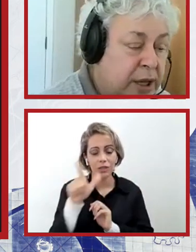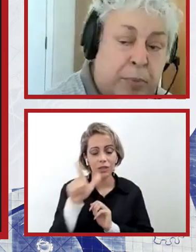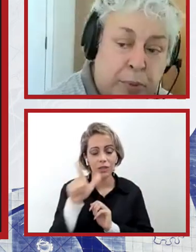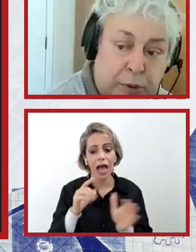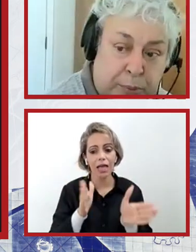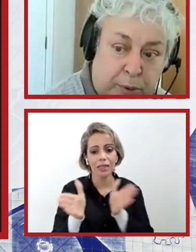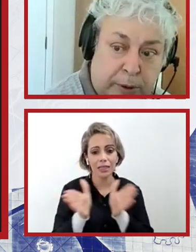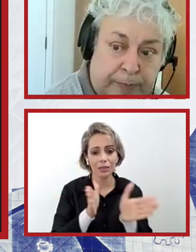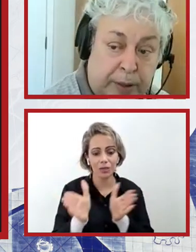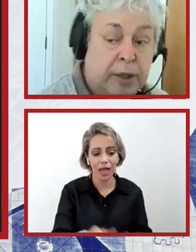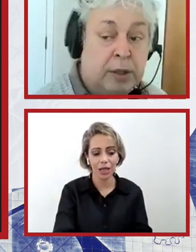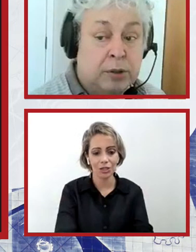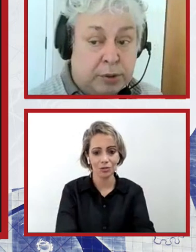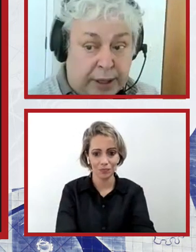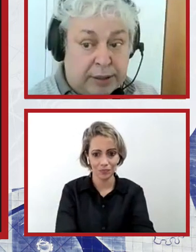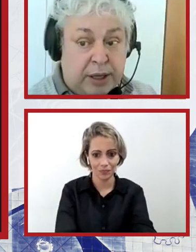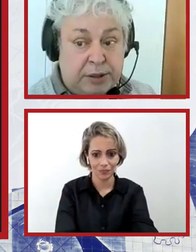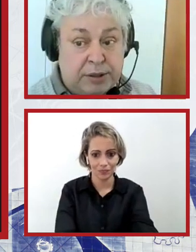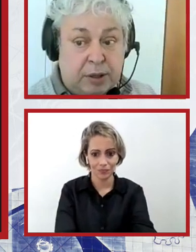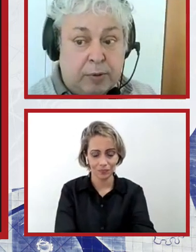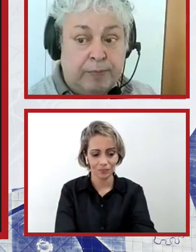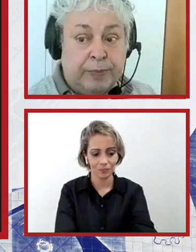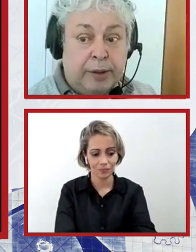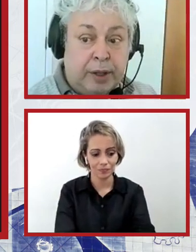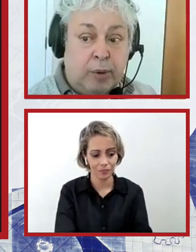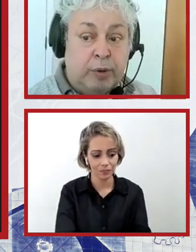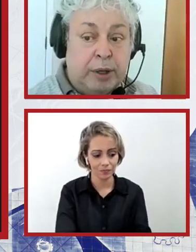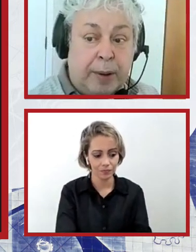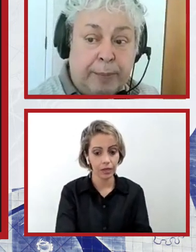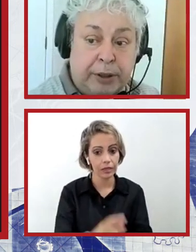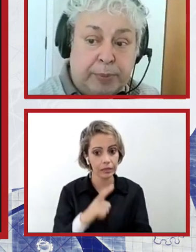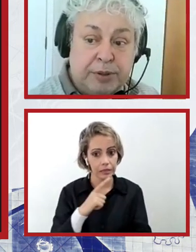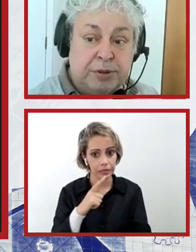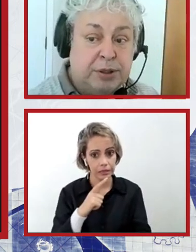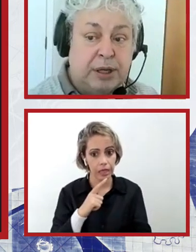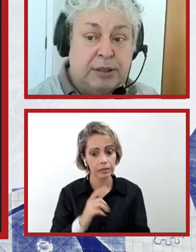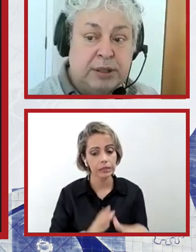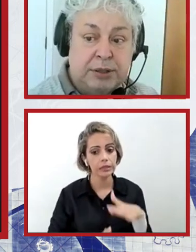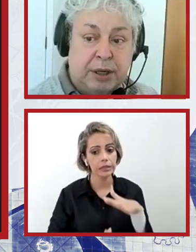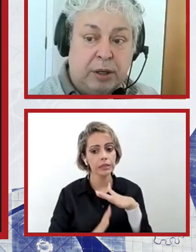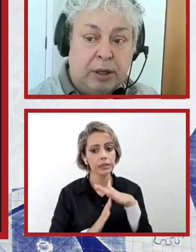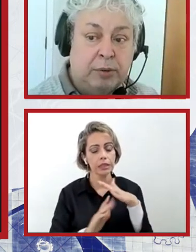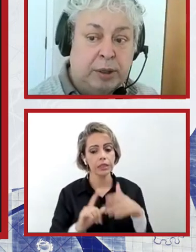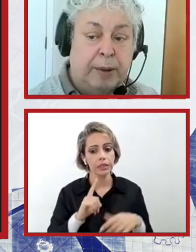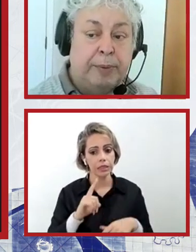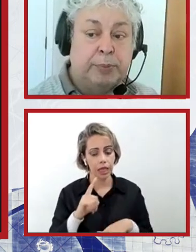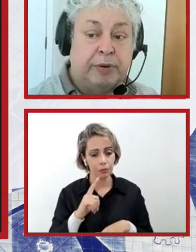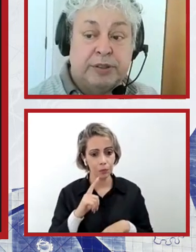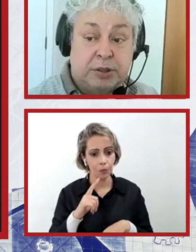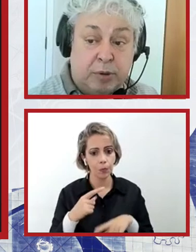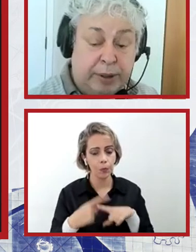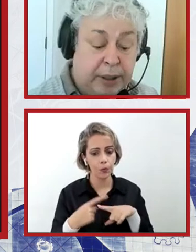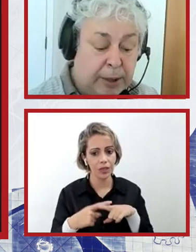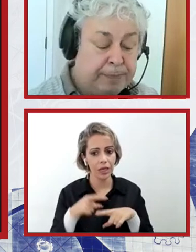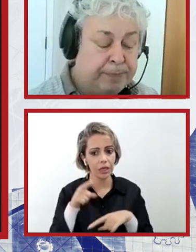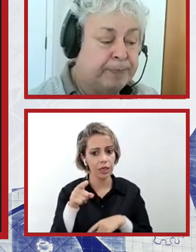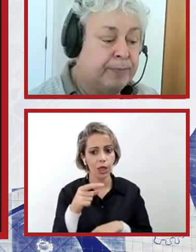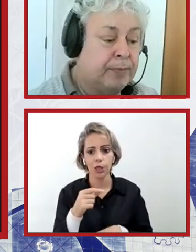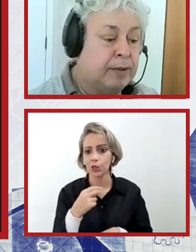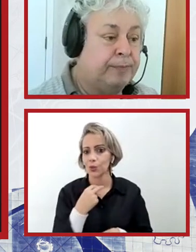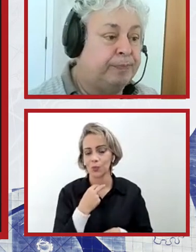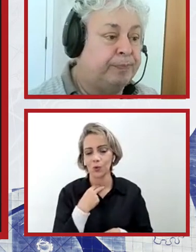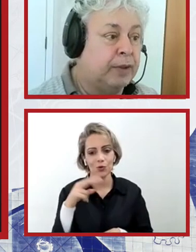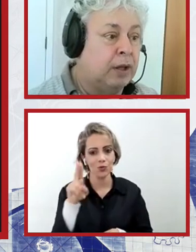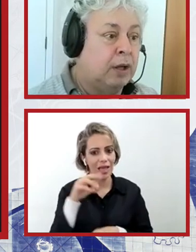dispositivos móveis é muito boa. Tá? Tem essa restrição. Não é um equipamento para você utilizar em sala de aula, é um equipamento para você se comunicar.